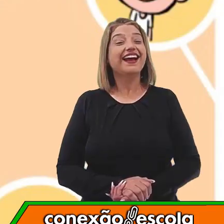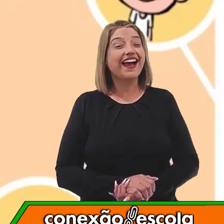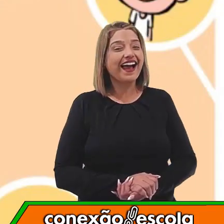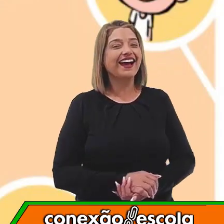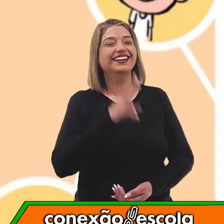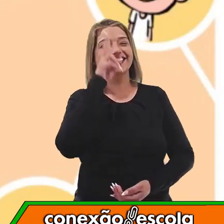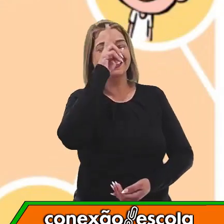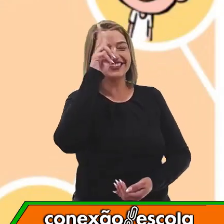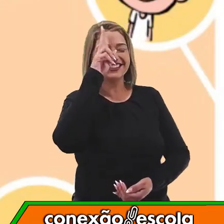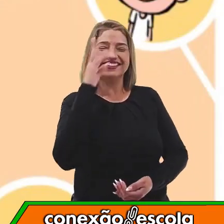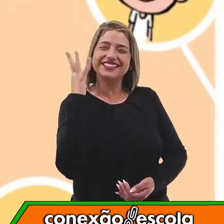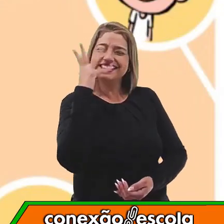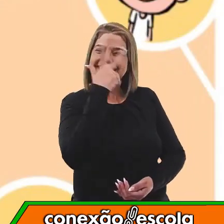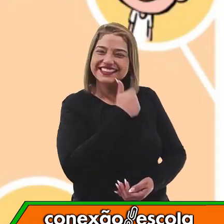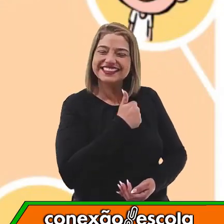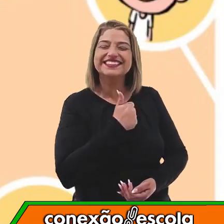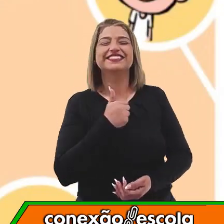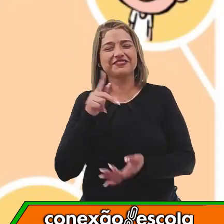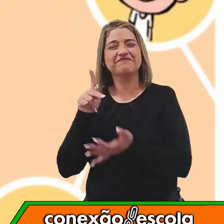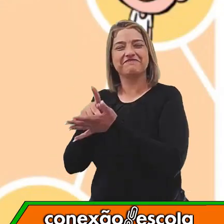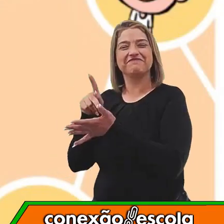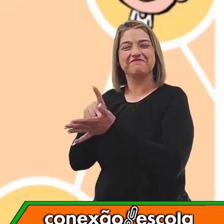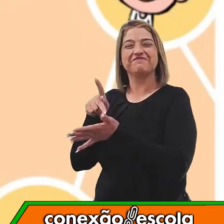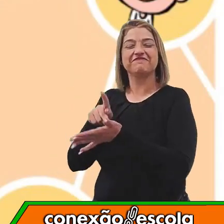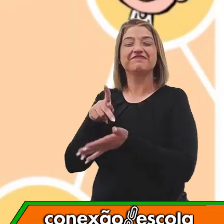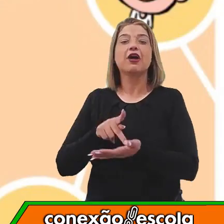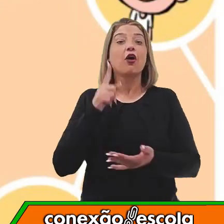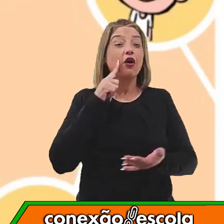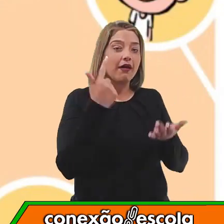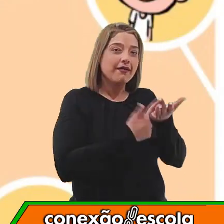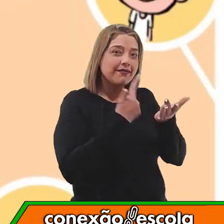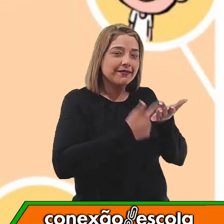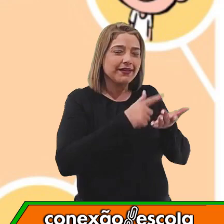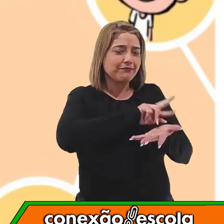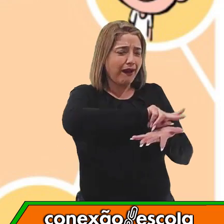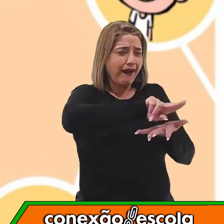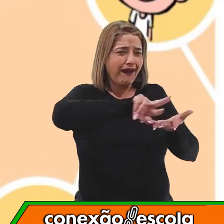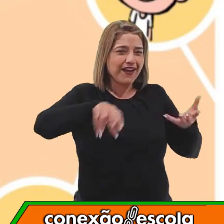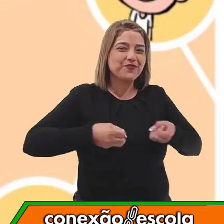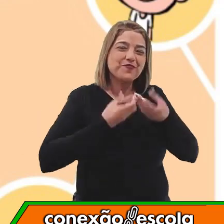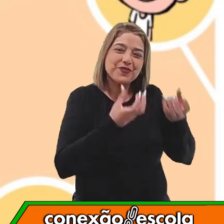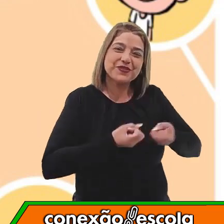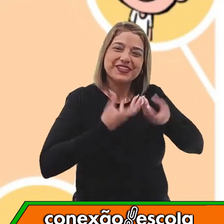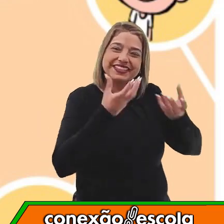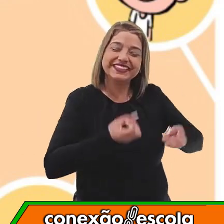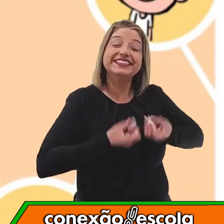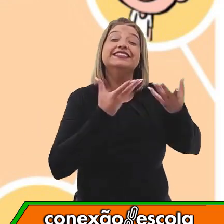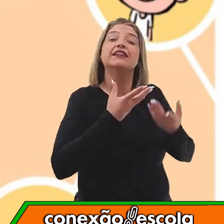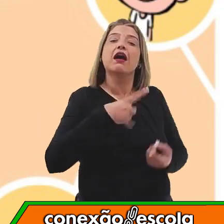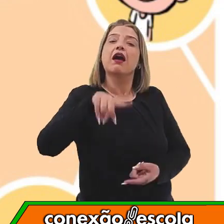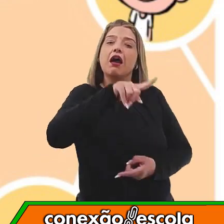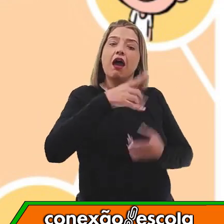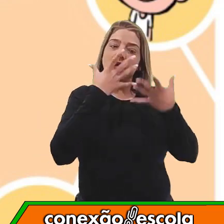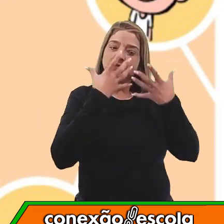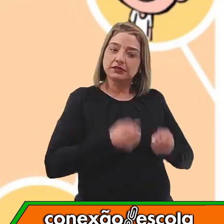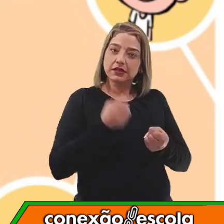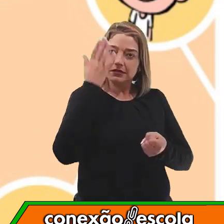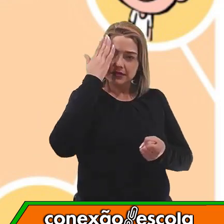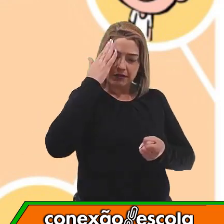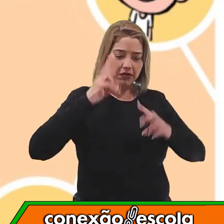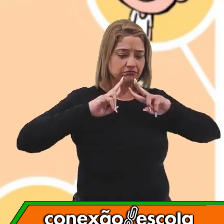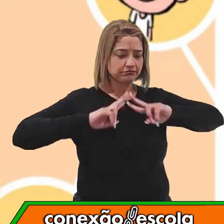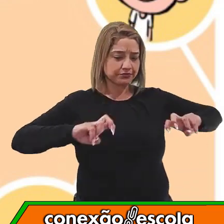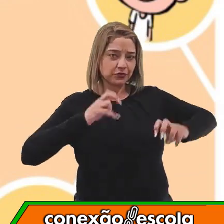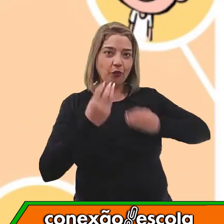Que história linda, né, Pro Isabel? Demais da conta, Olha né? só, um livro cheio de poesia e que fala sobre a aceitação de ser